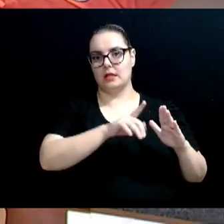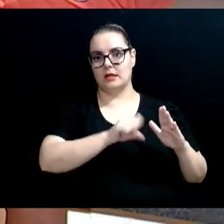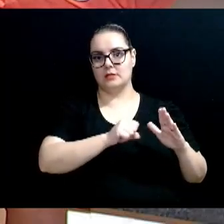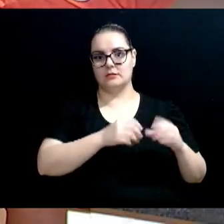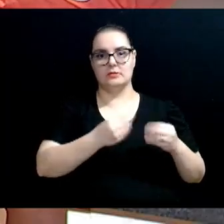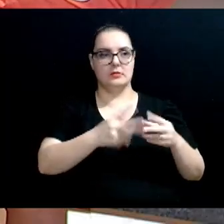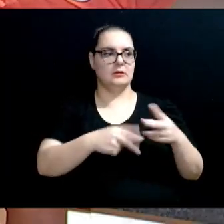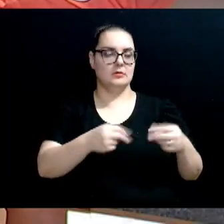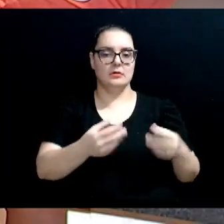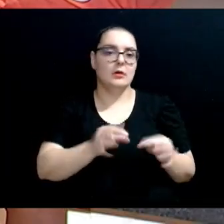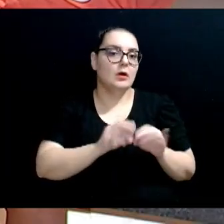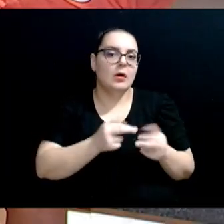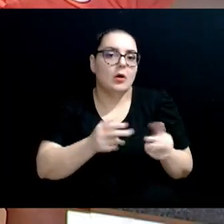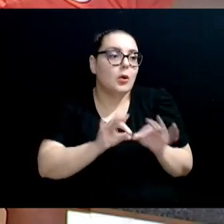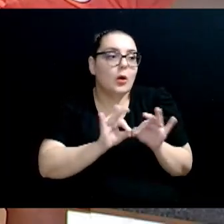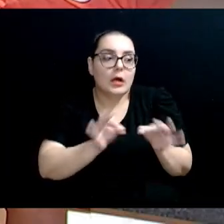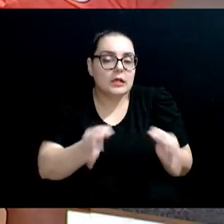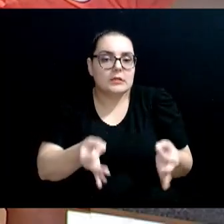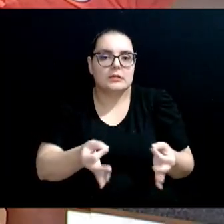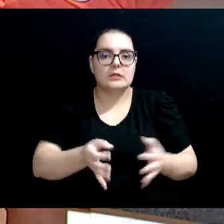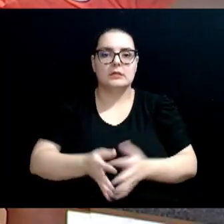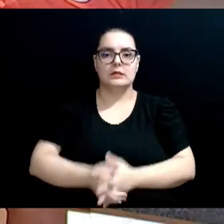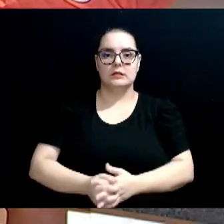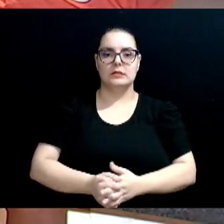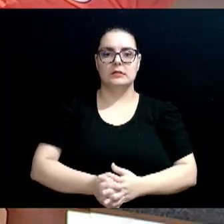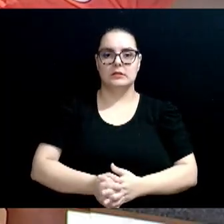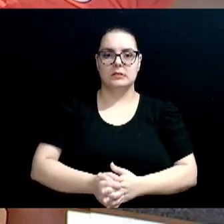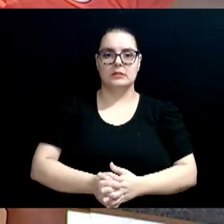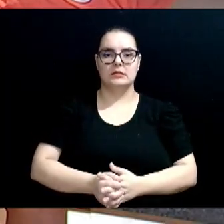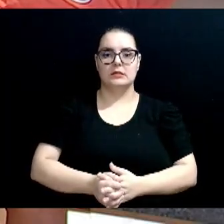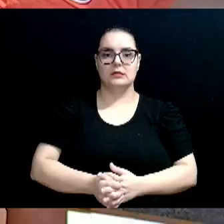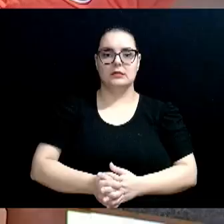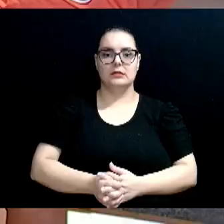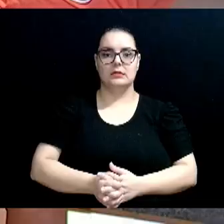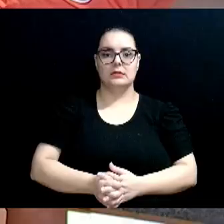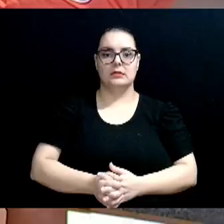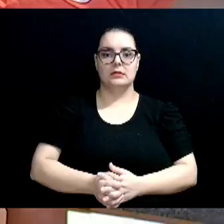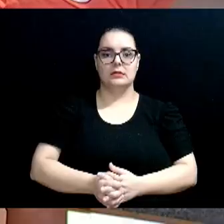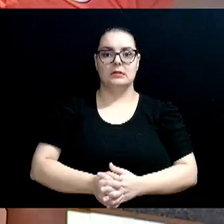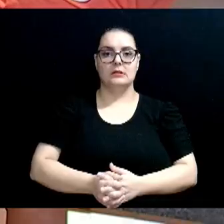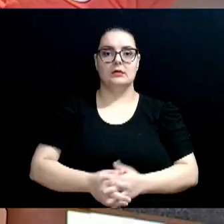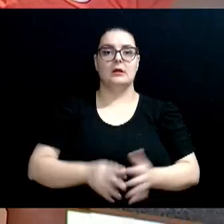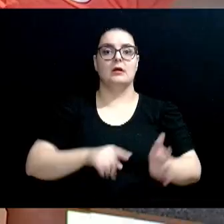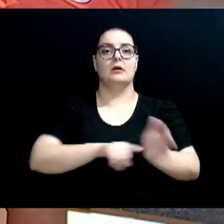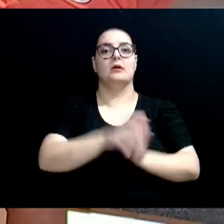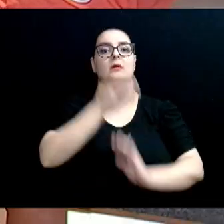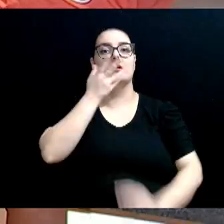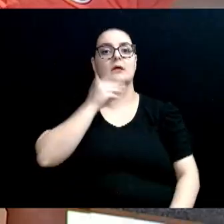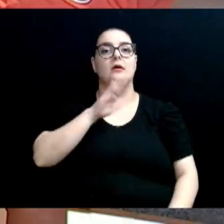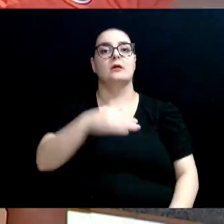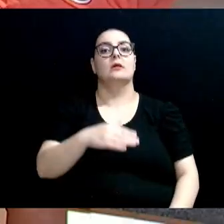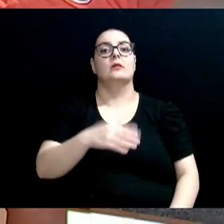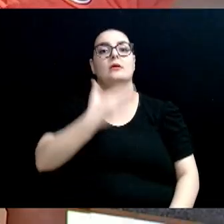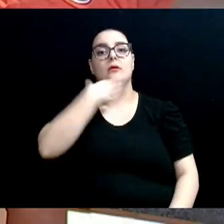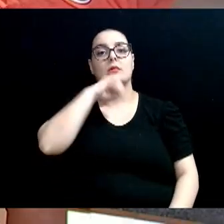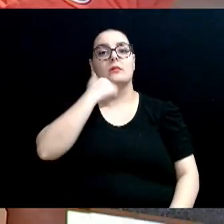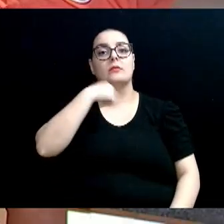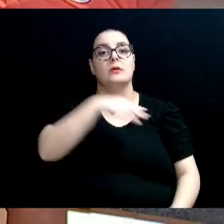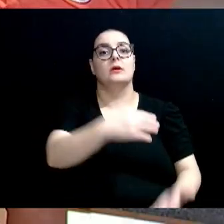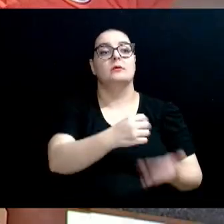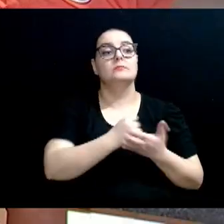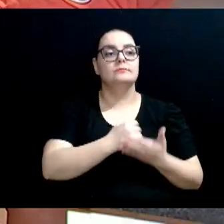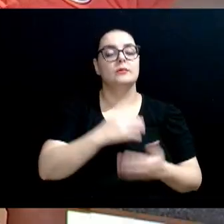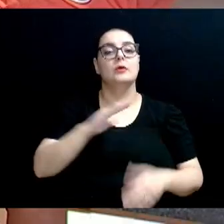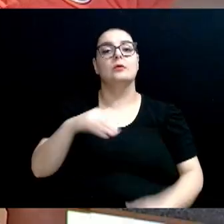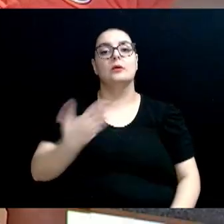presentinhos, coisinhas simples, né? Eles começaram a perguntar para as outras crianças, quando que o seu pai vai vir te buscar? Quando que a sua mãe vai vir te